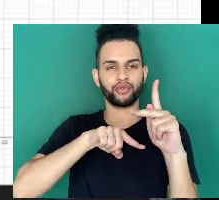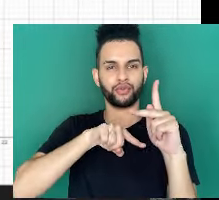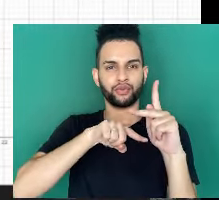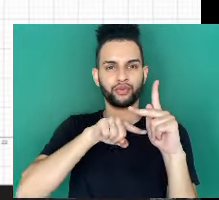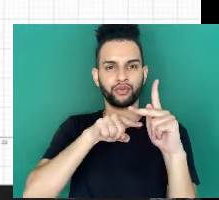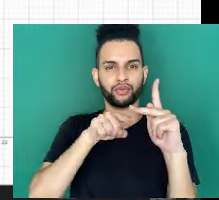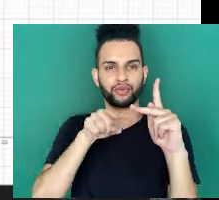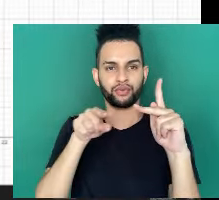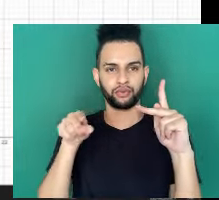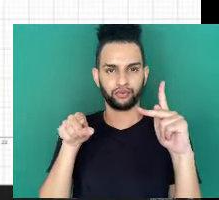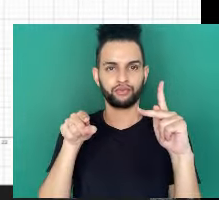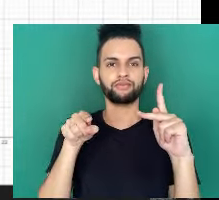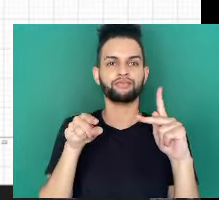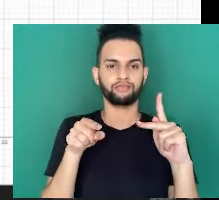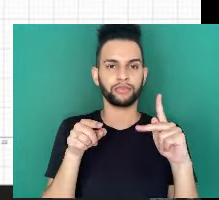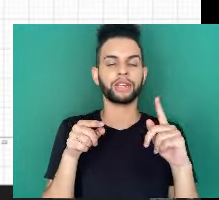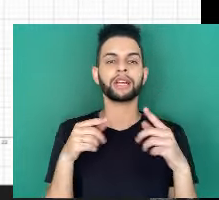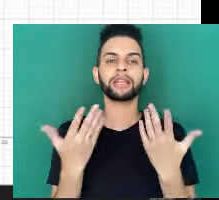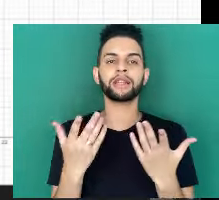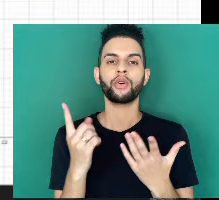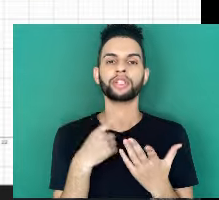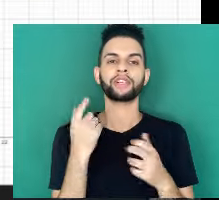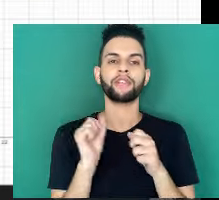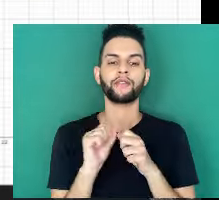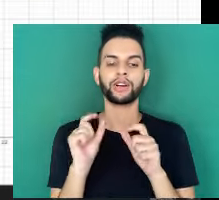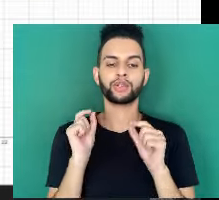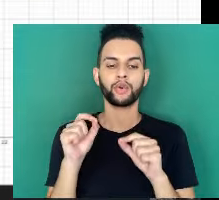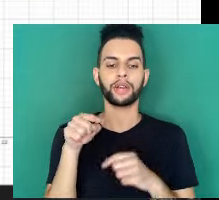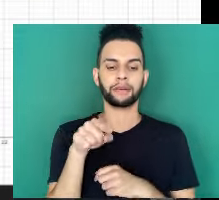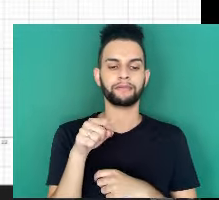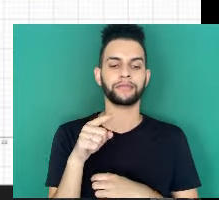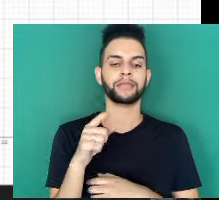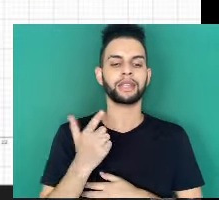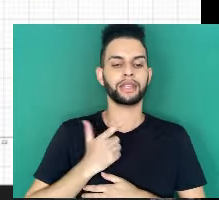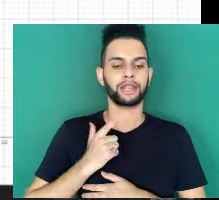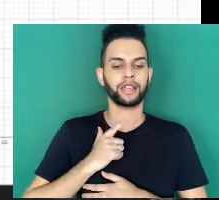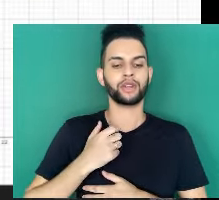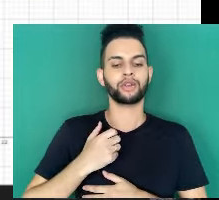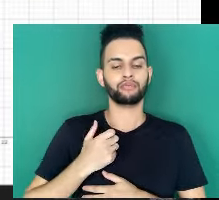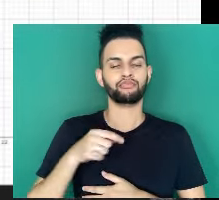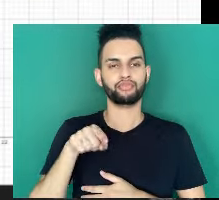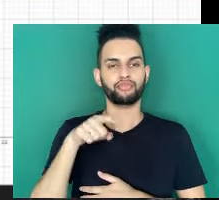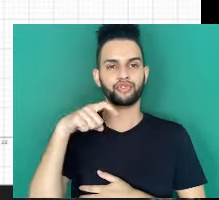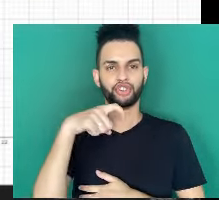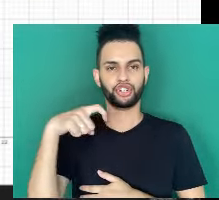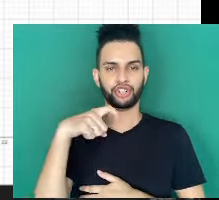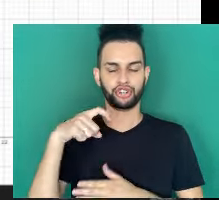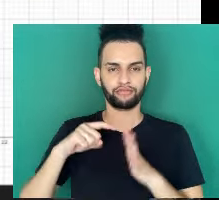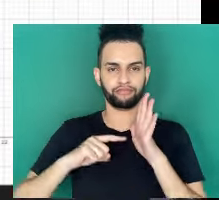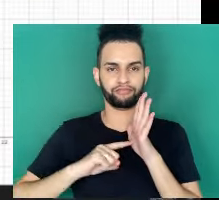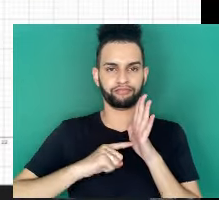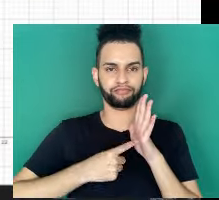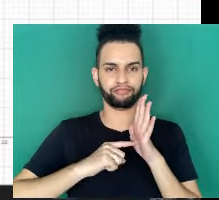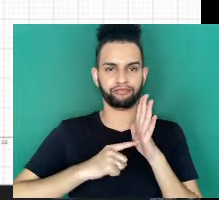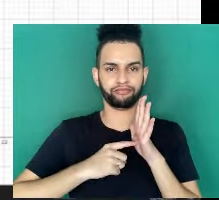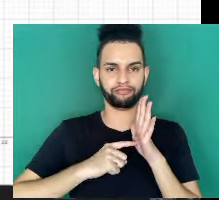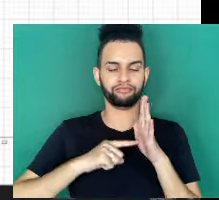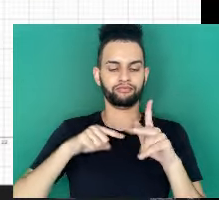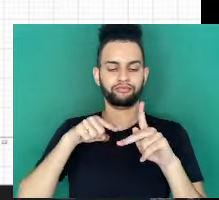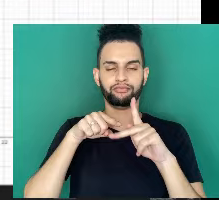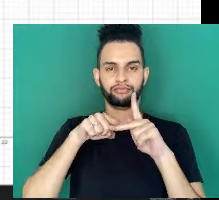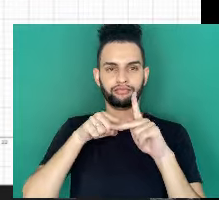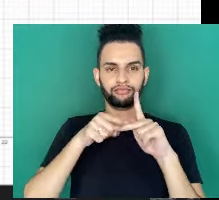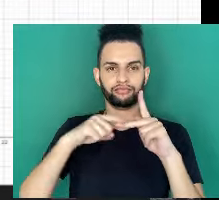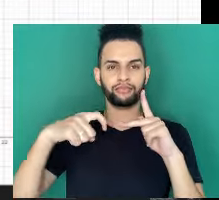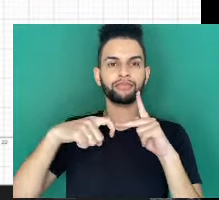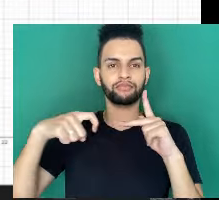Então, o que a gente vai fazer aqui? Eu vou pegar um ponto x no domínio sobre o eixo x, vou